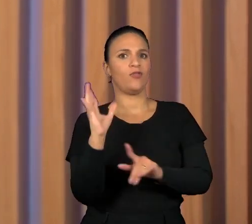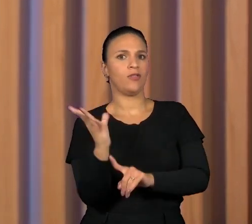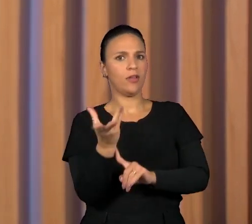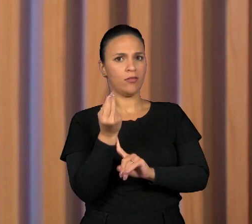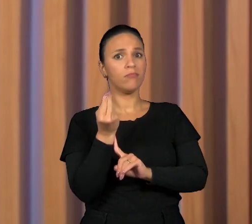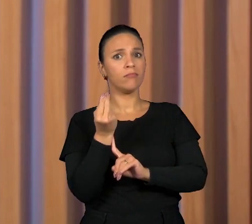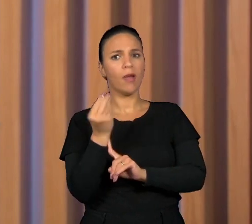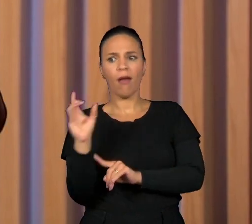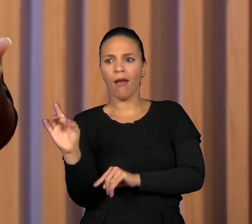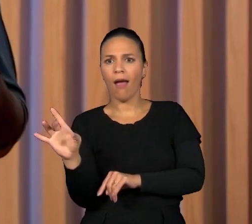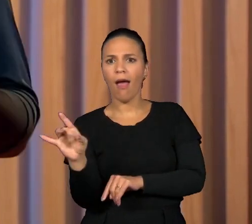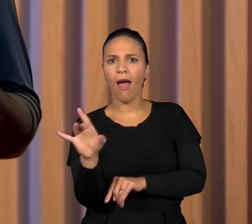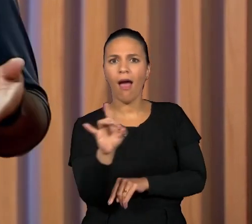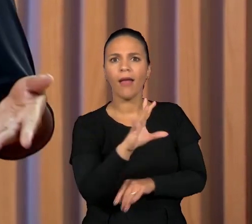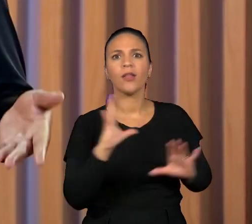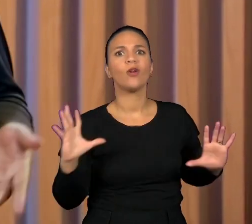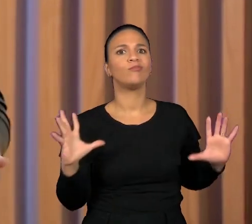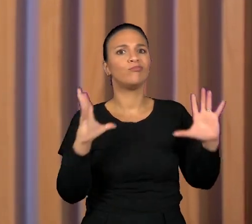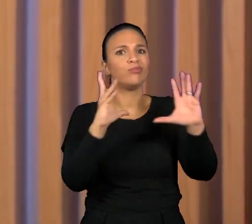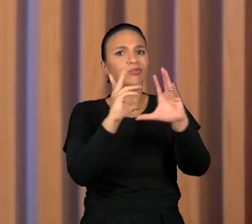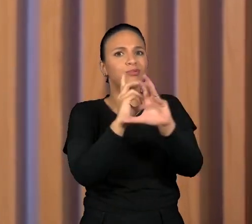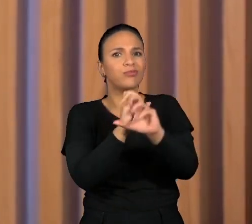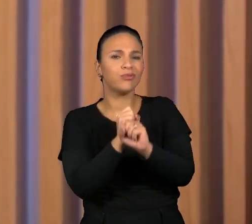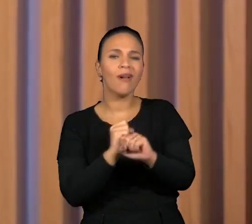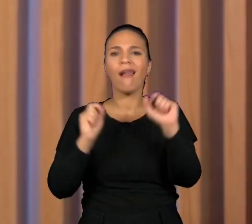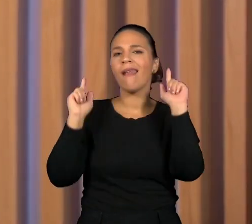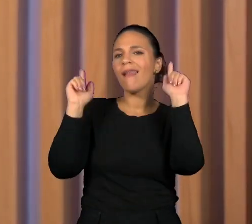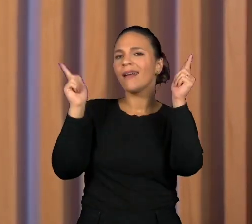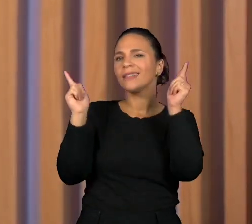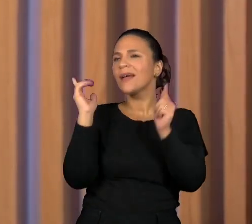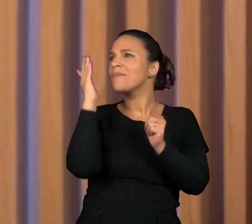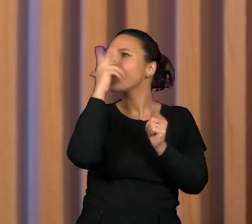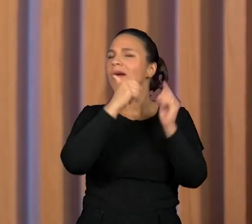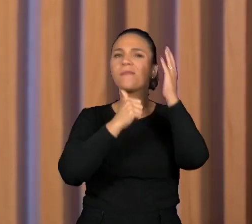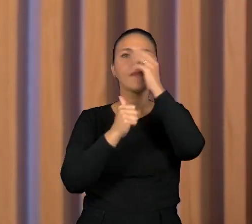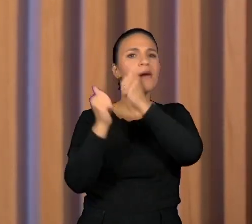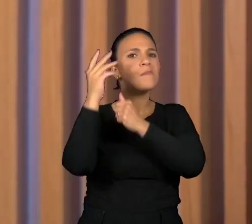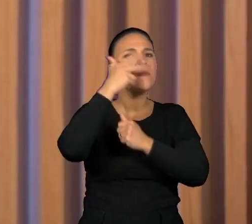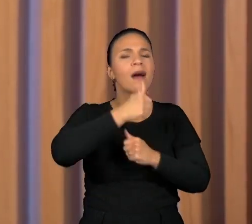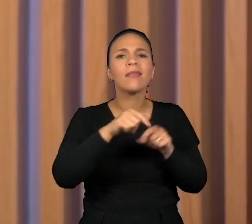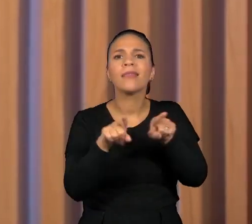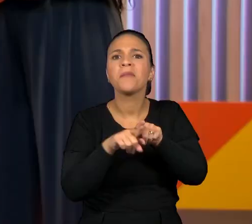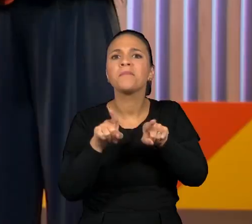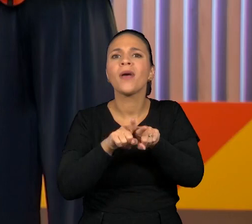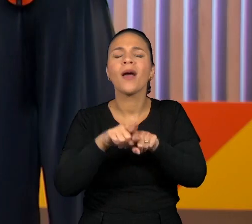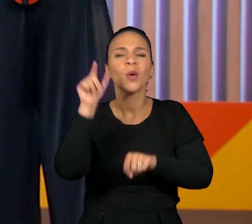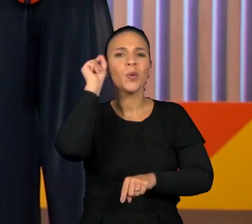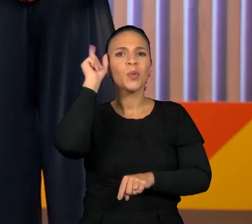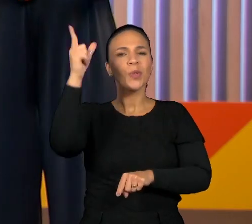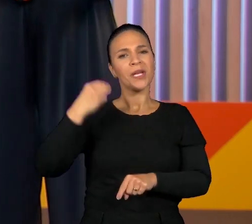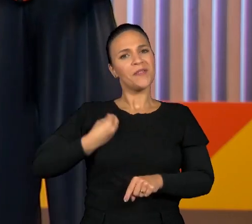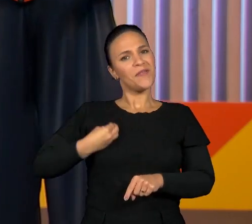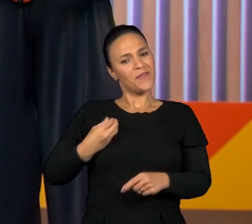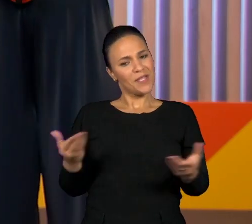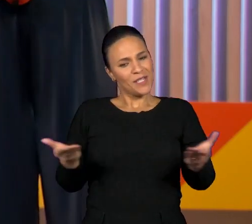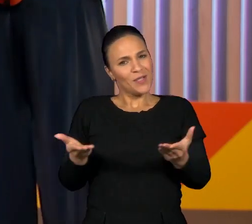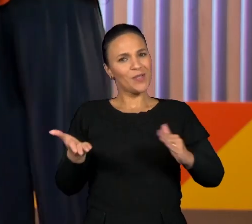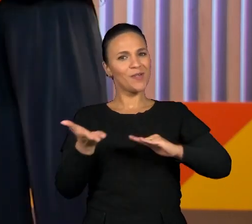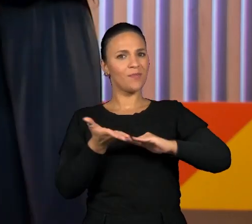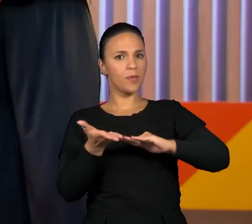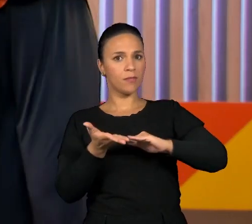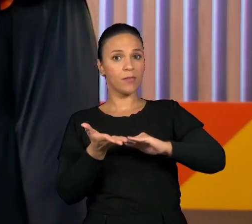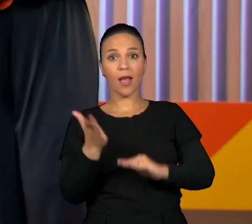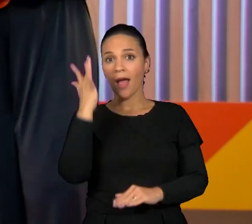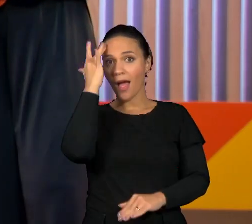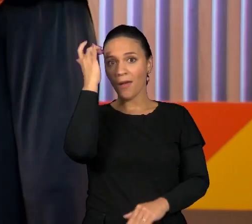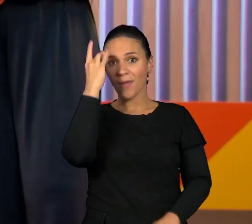das artes compõe quase todo o lazer, beleza e cultura da nossa vida moderna. E como amanhã, 12